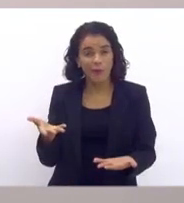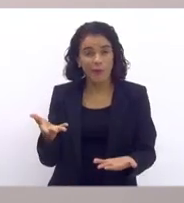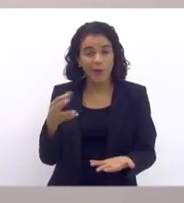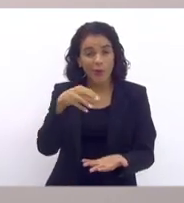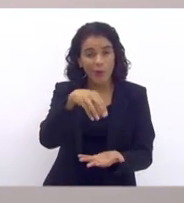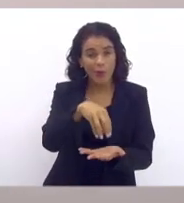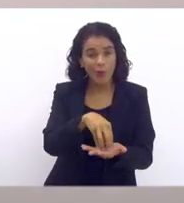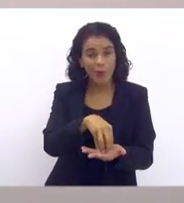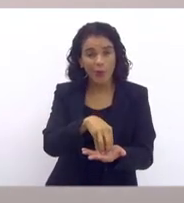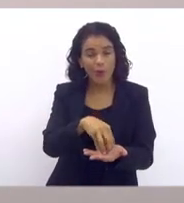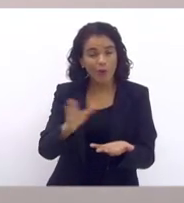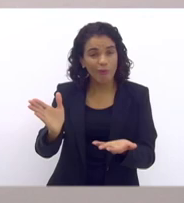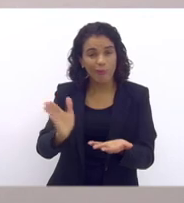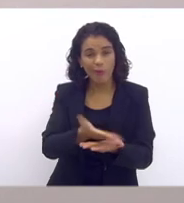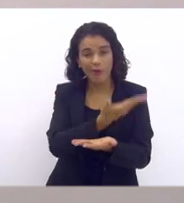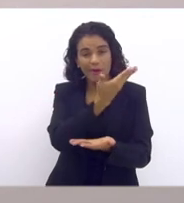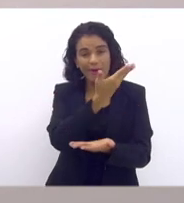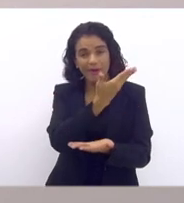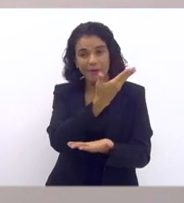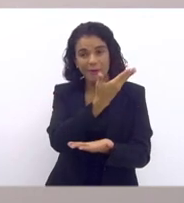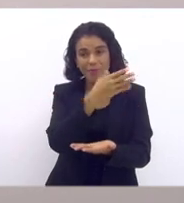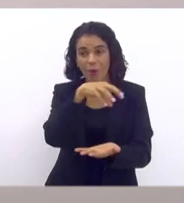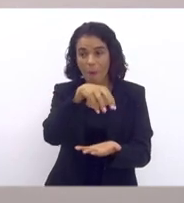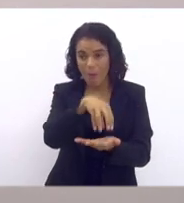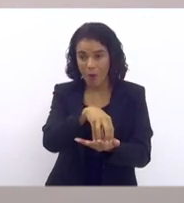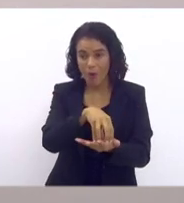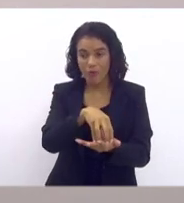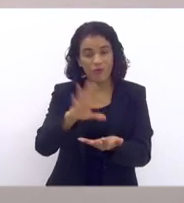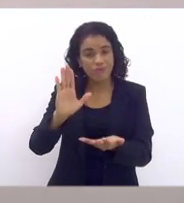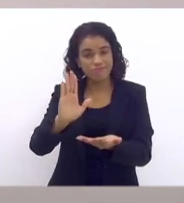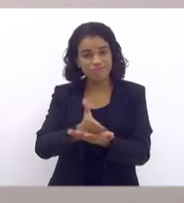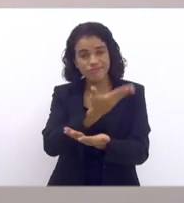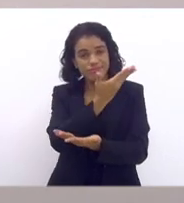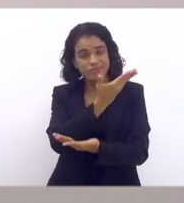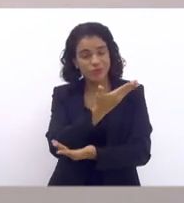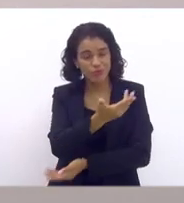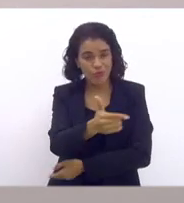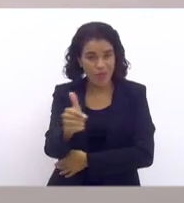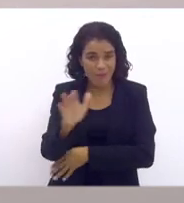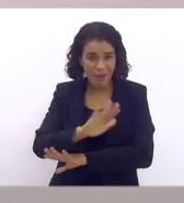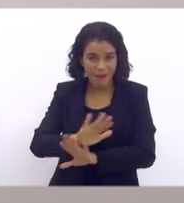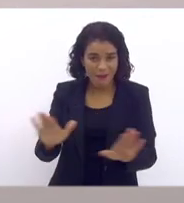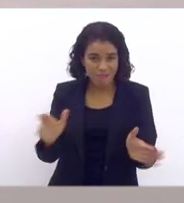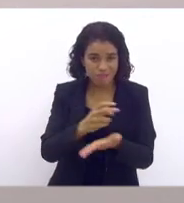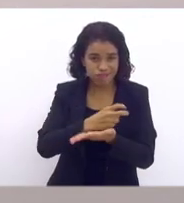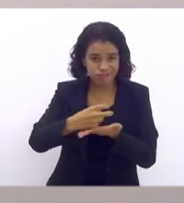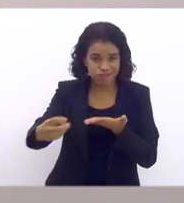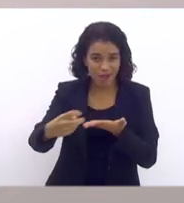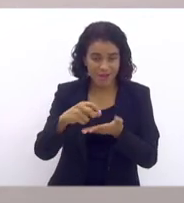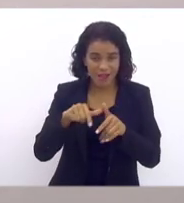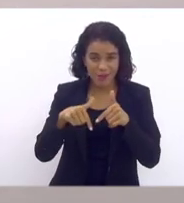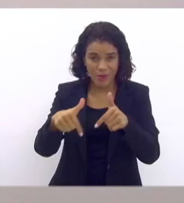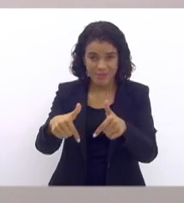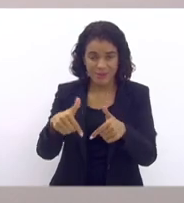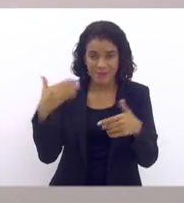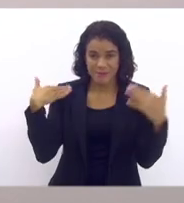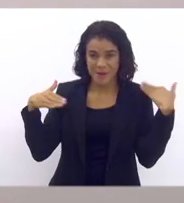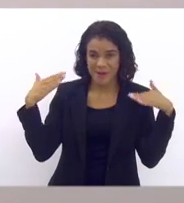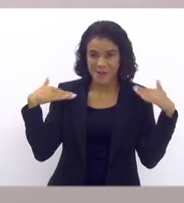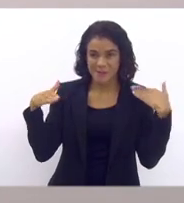extinto subitamente foi extinto ele não existe mais de atuação marítima da da Guarda